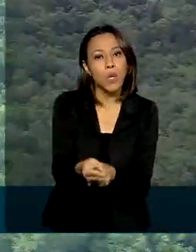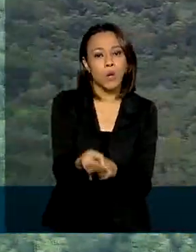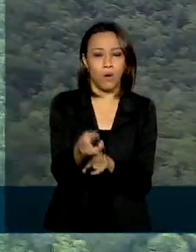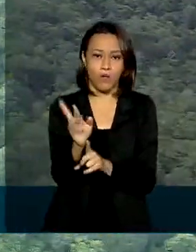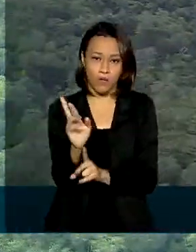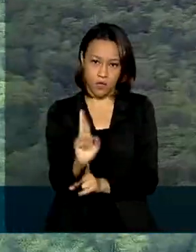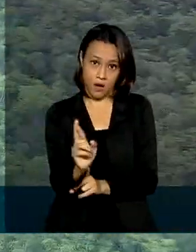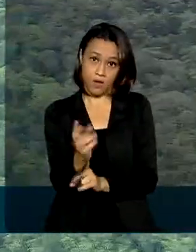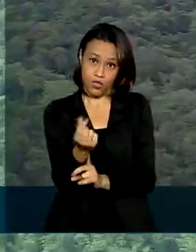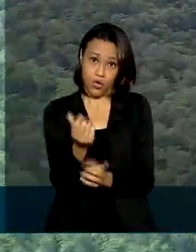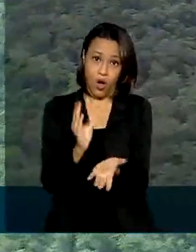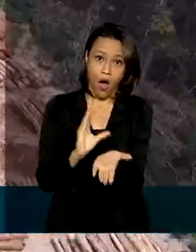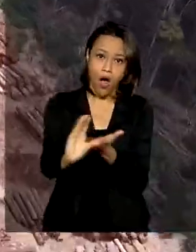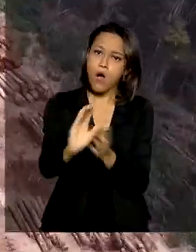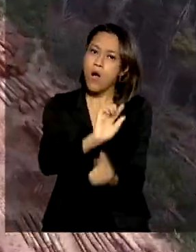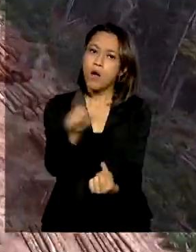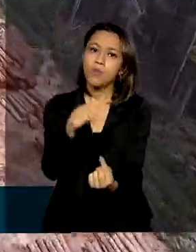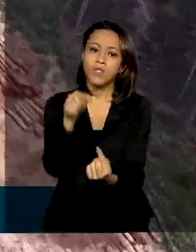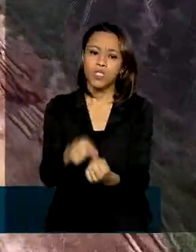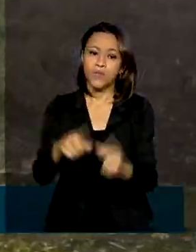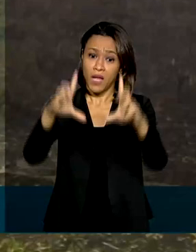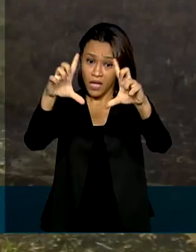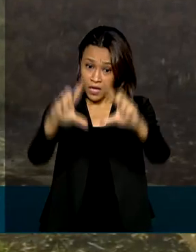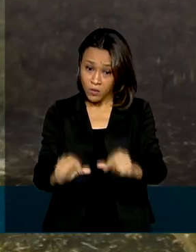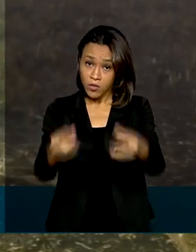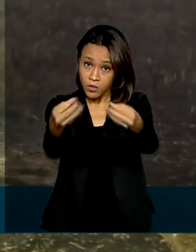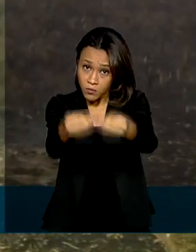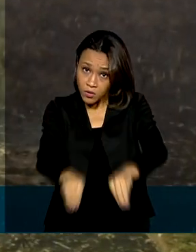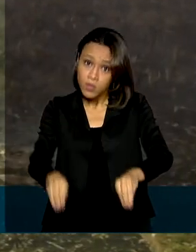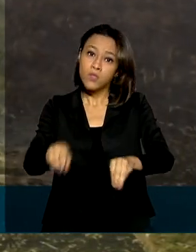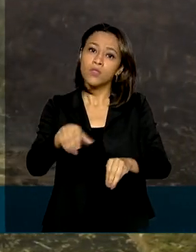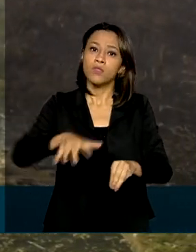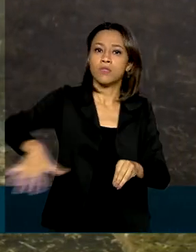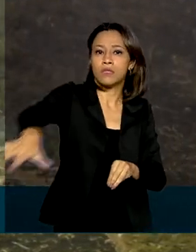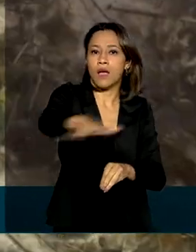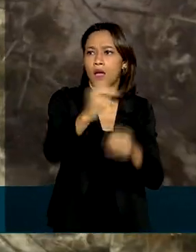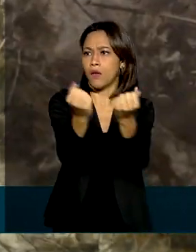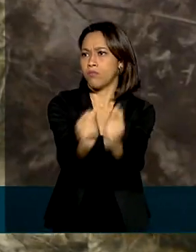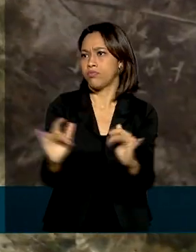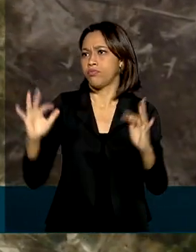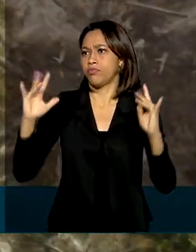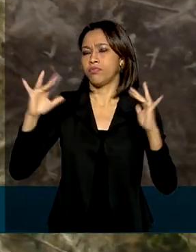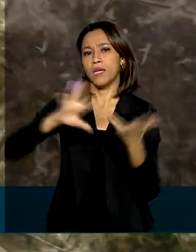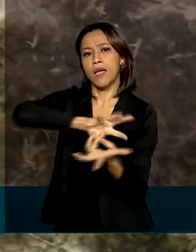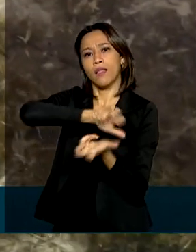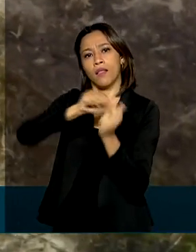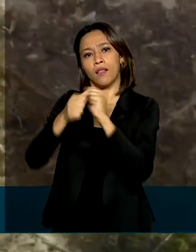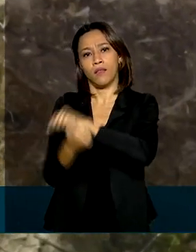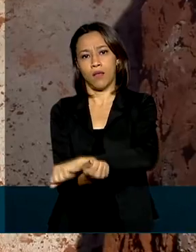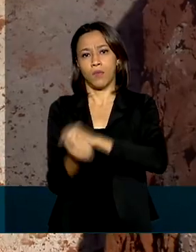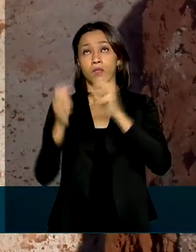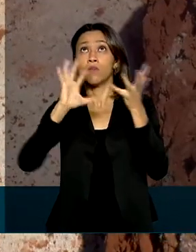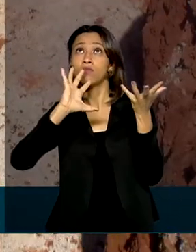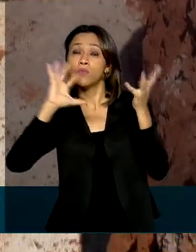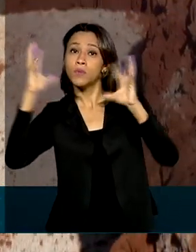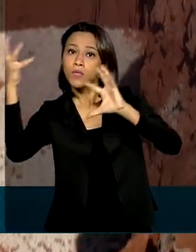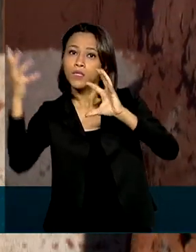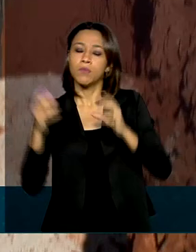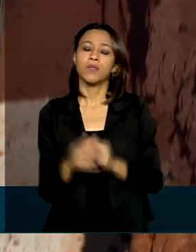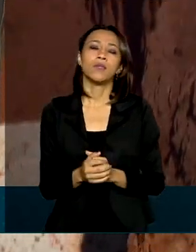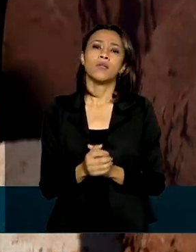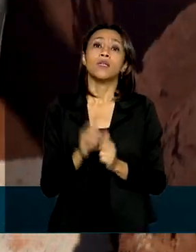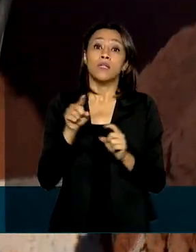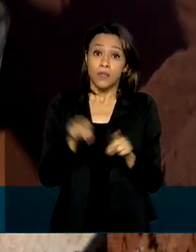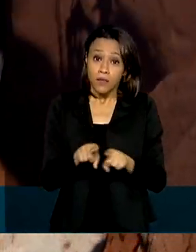reais para ações de redução de impactos ambientais e adaptação às mudanças climáticas entre